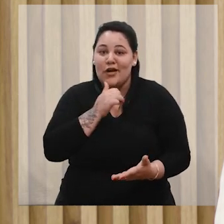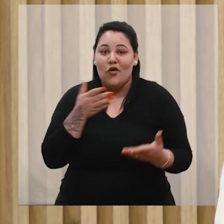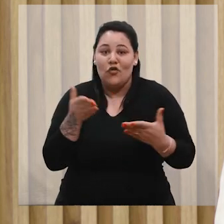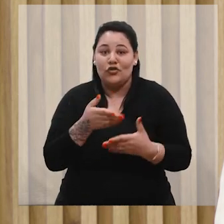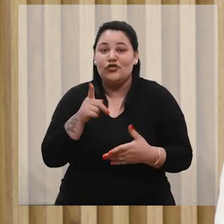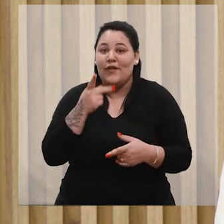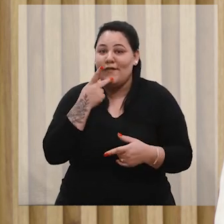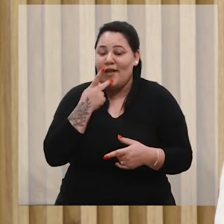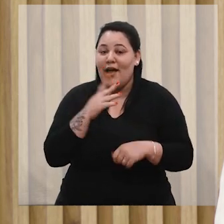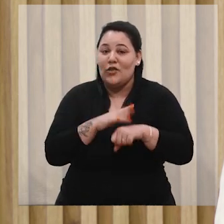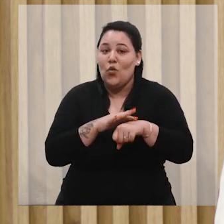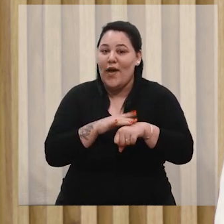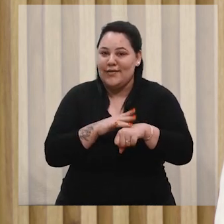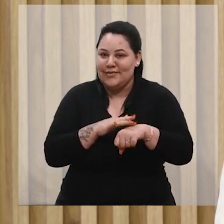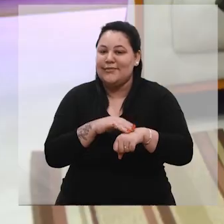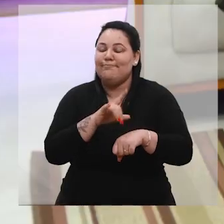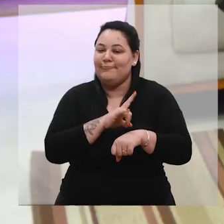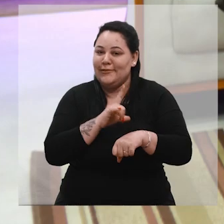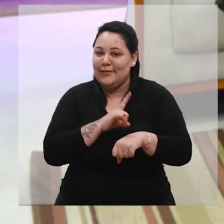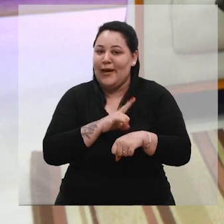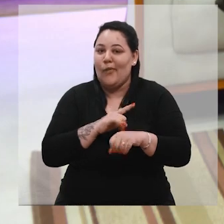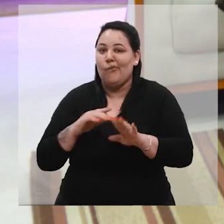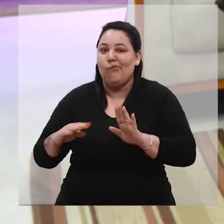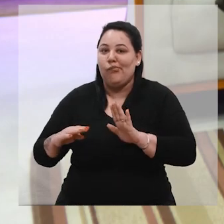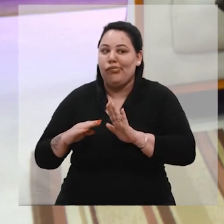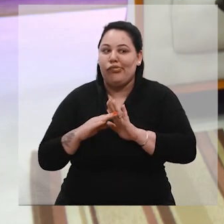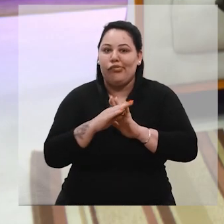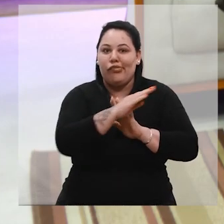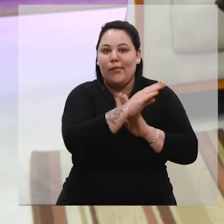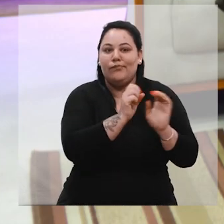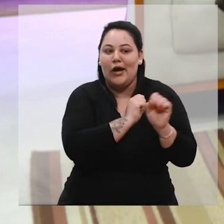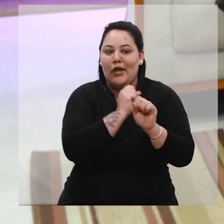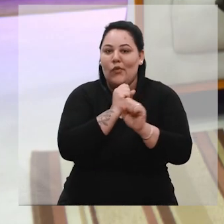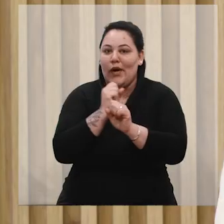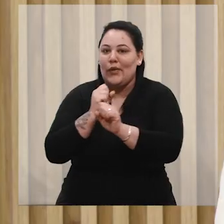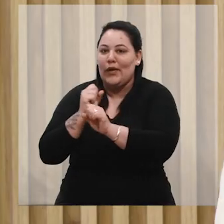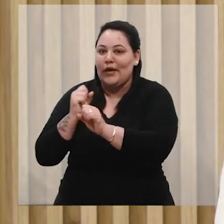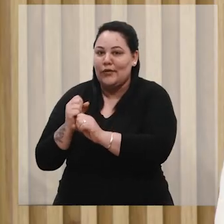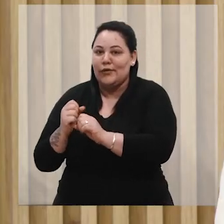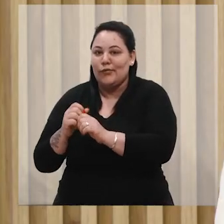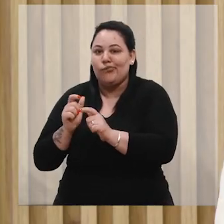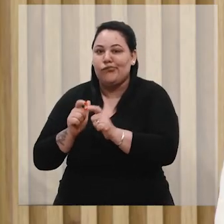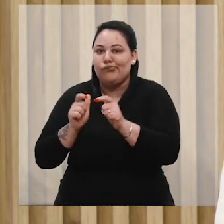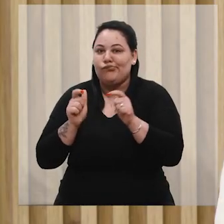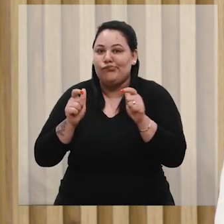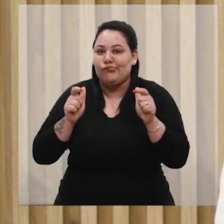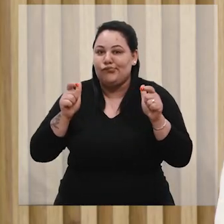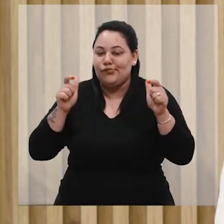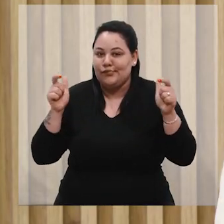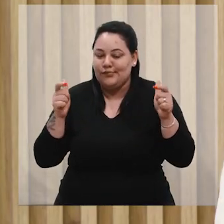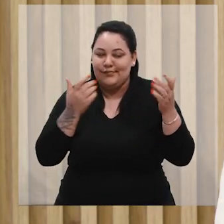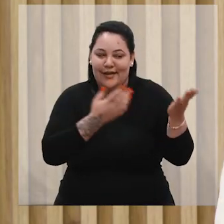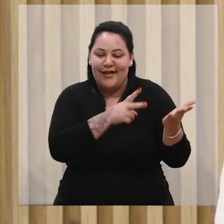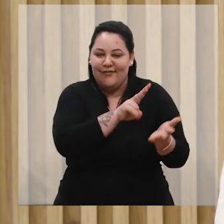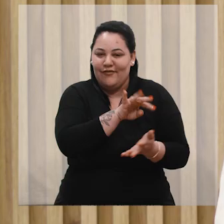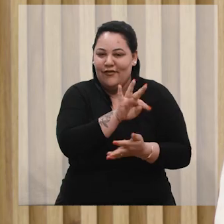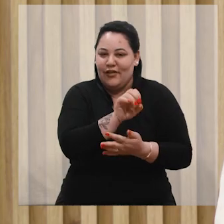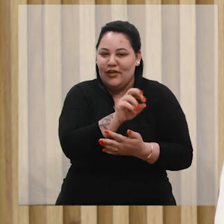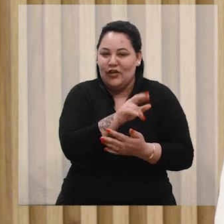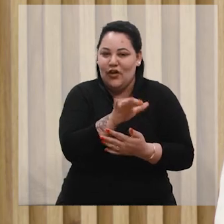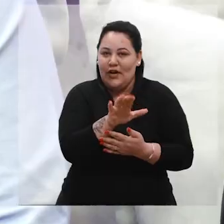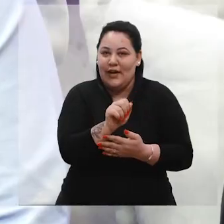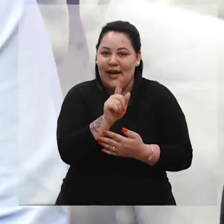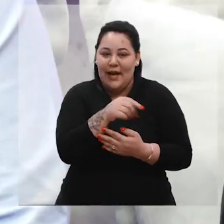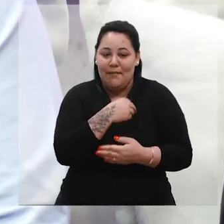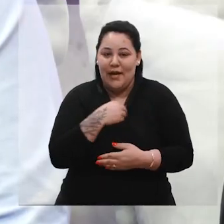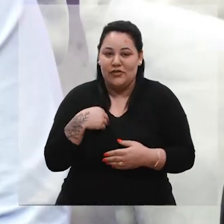sobre essa doença que tem uma incidência muito alta e que vem aumentando ano após ano. São elas, Vitória Michelin,